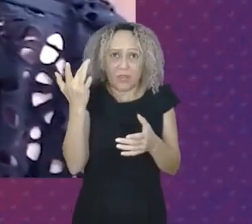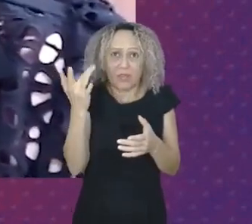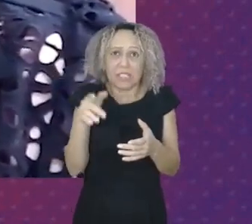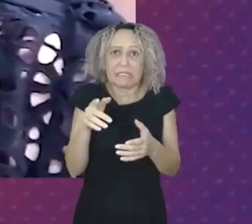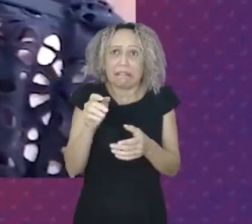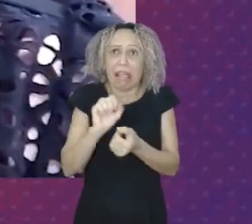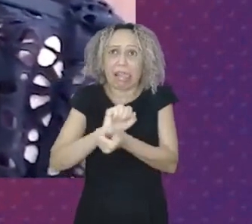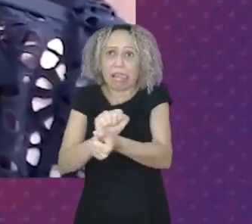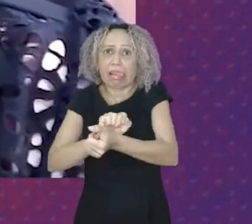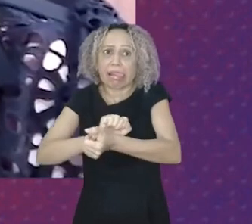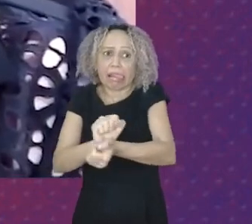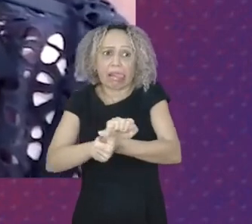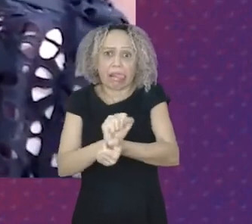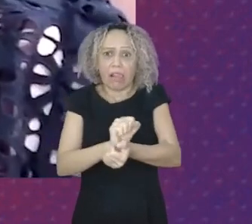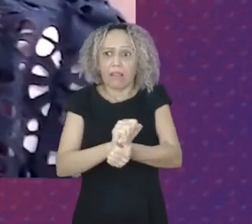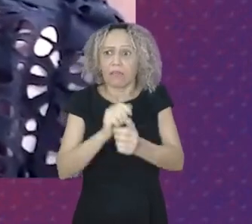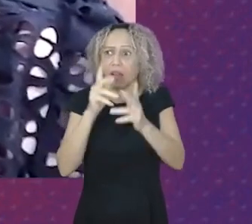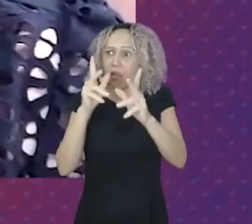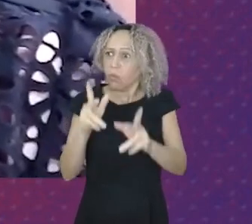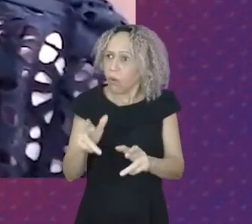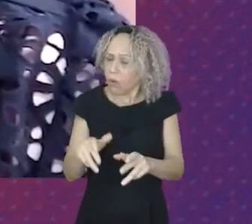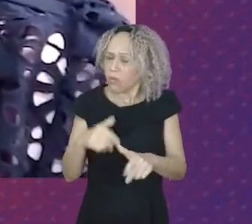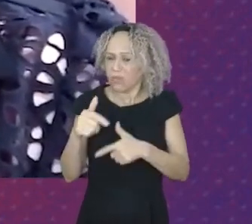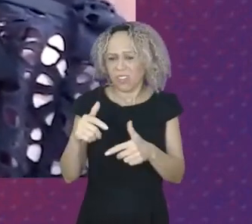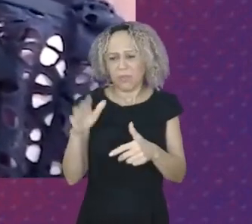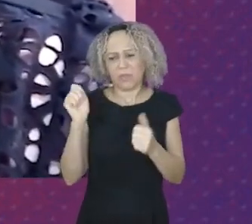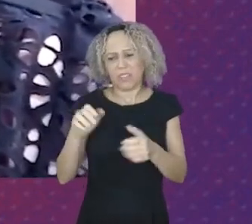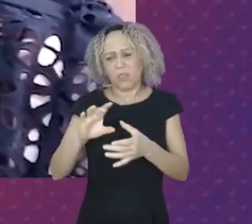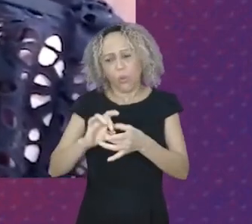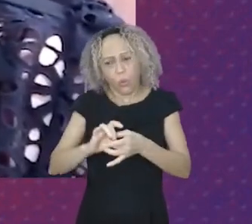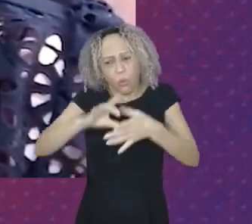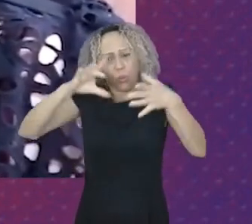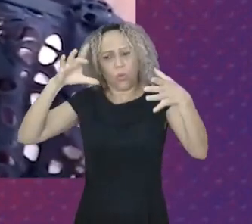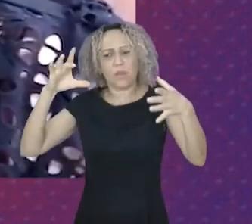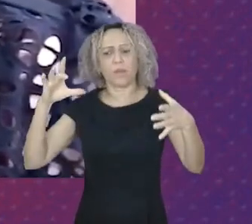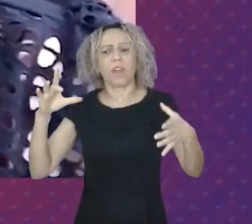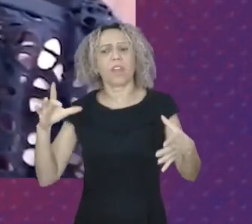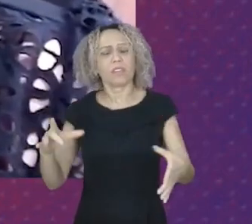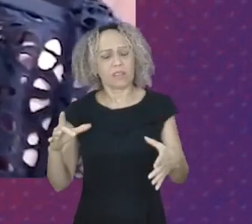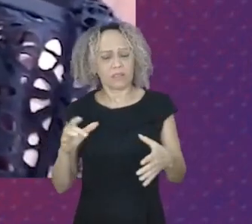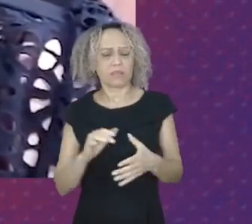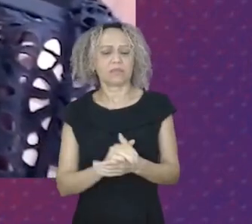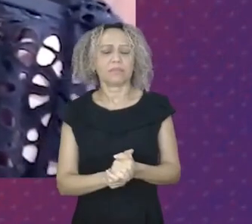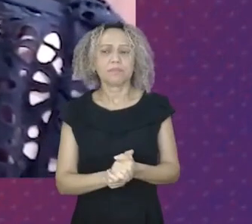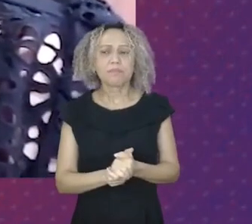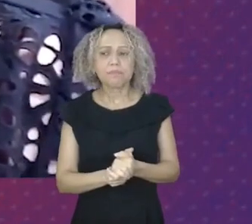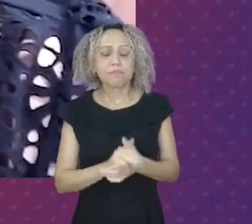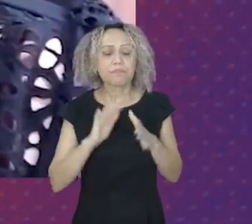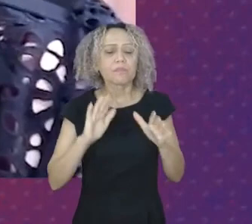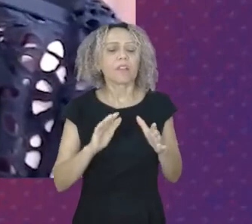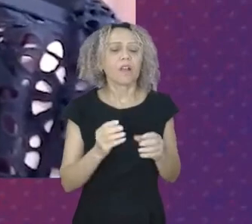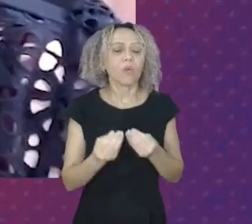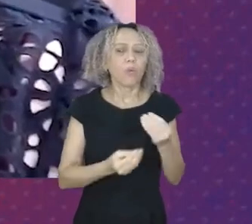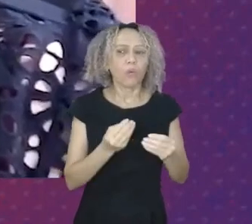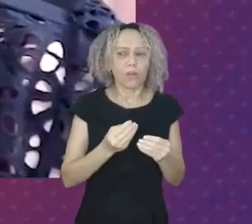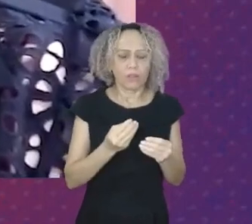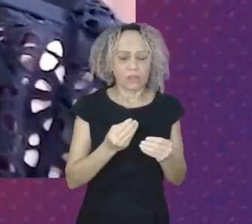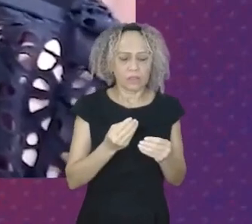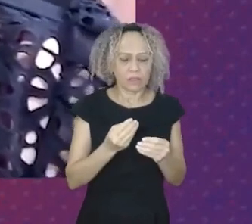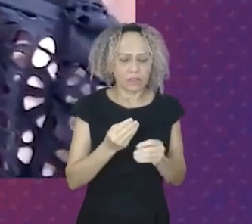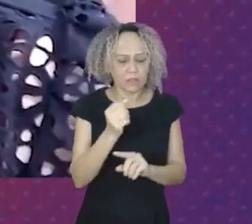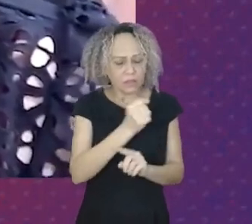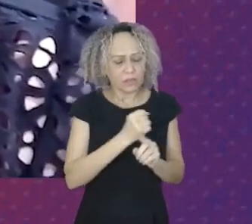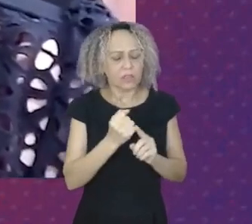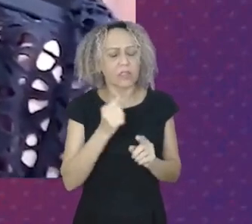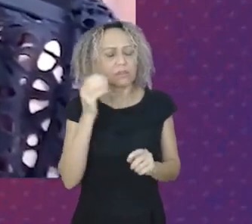escravo. Isso porque a sociedade se mobilizar e ter consciência de que isso causa uma